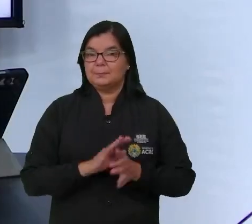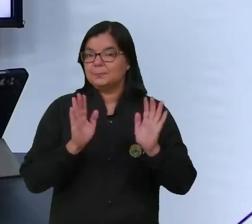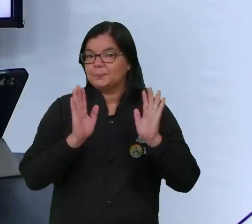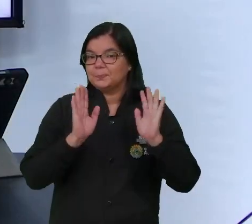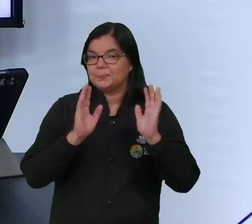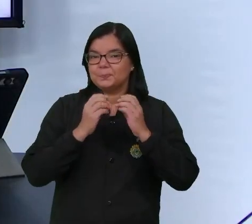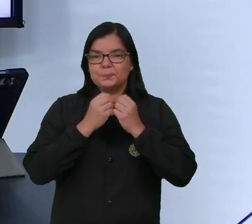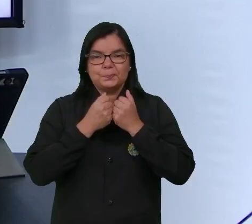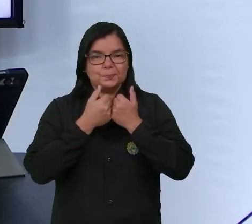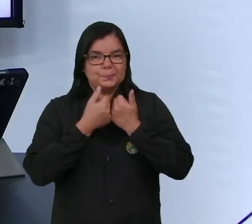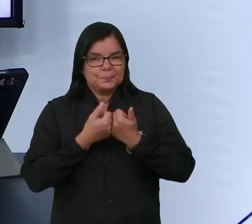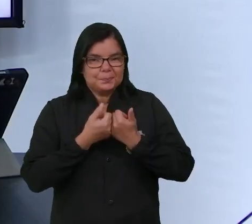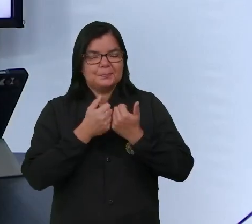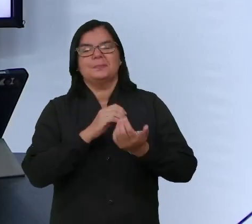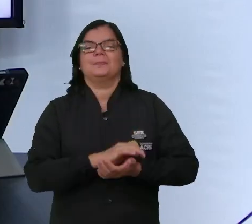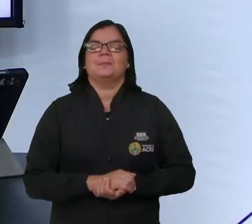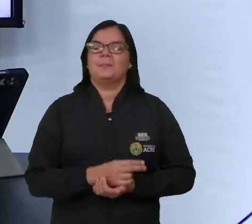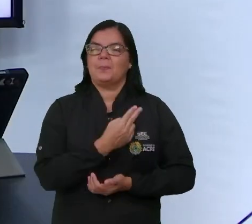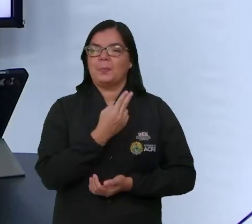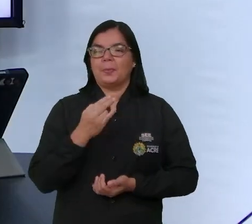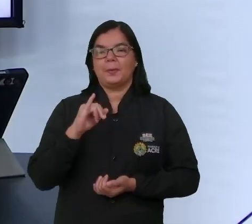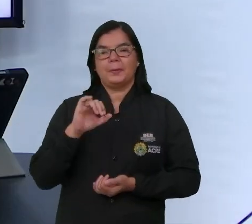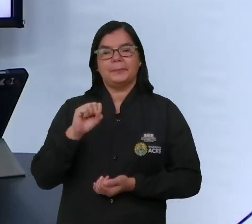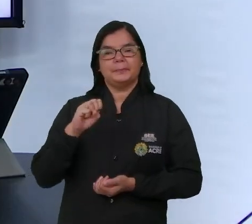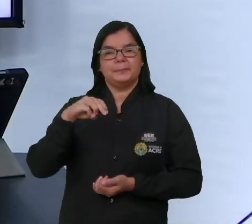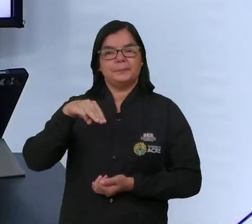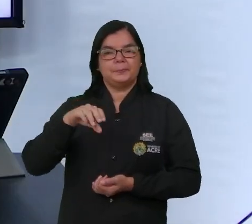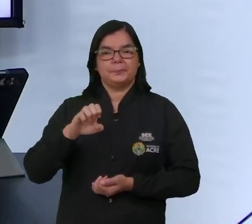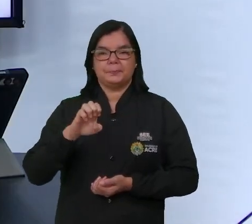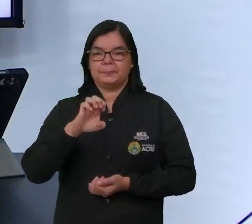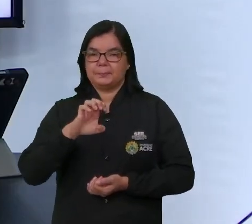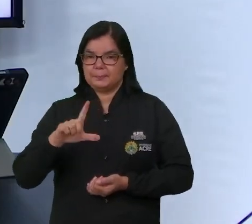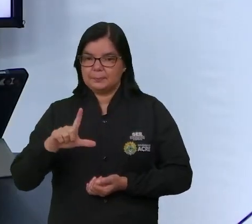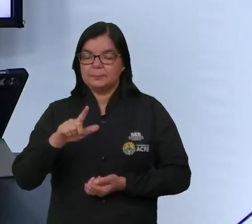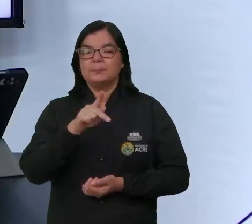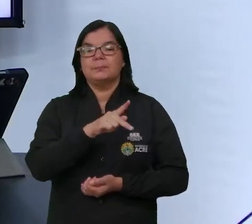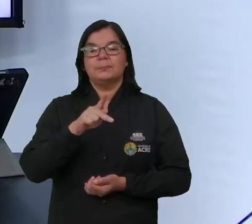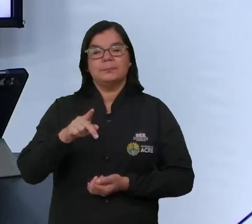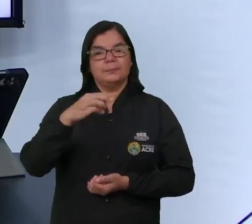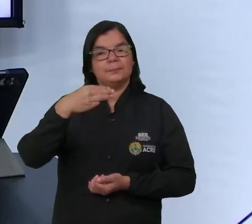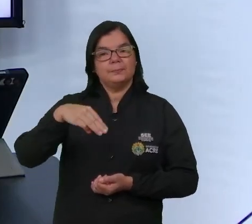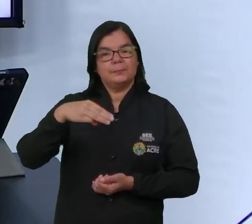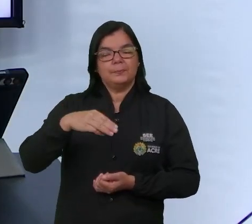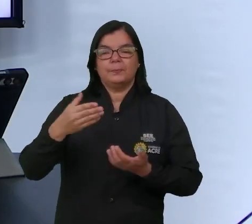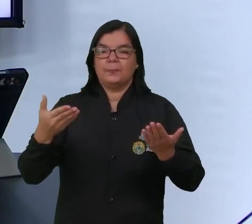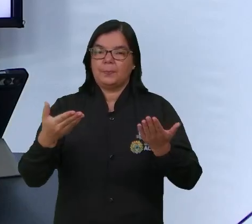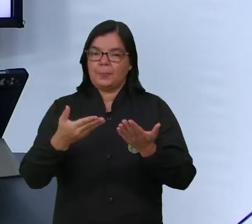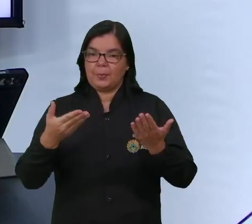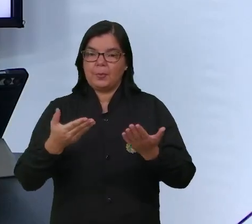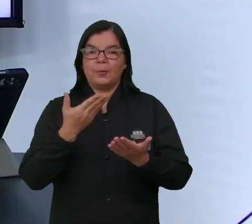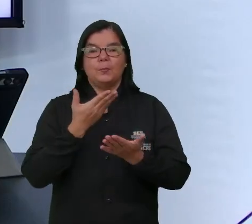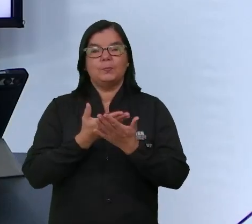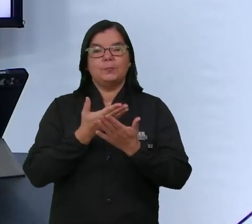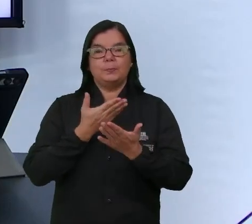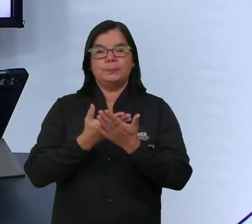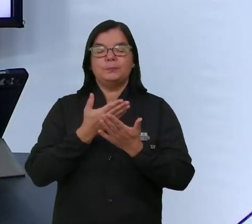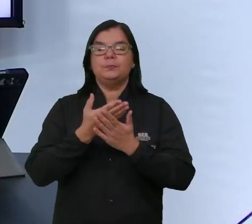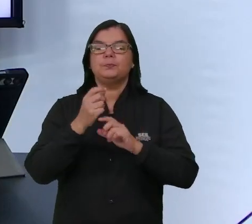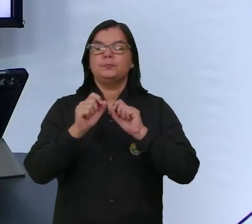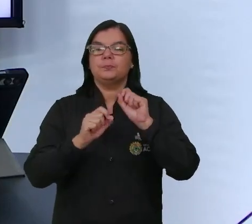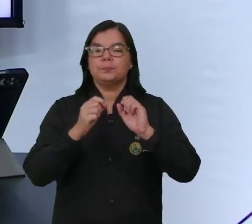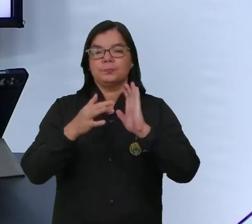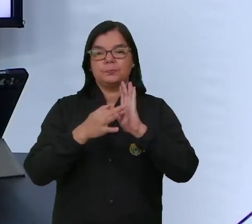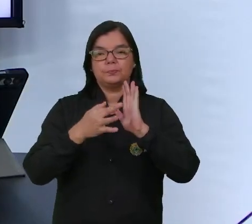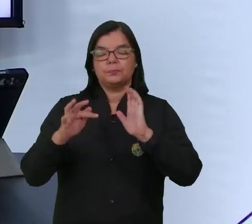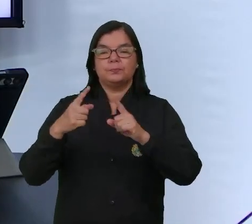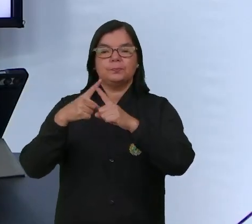Olá, tudo bem com vocês? O meu nome é Ismael Dourado, eu sou professor de matemática e agora nessa videoaula nós iremos conversar um pouco